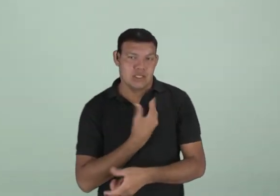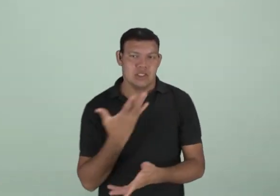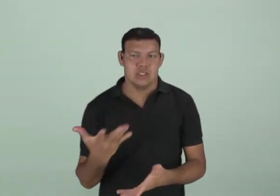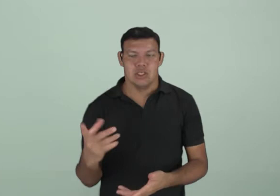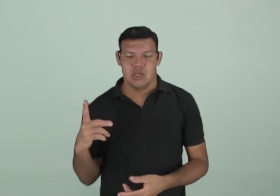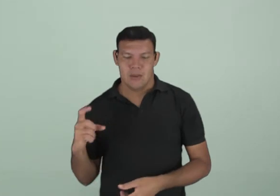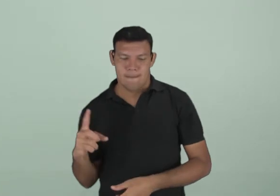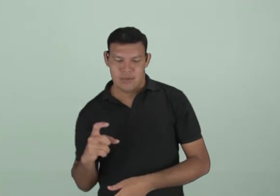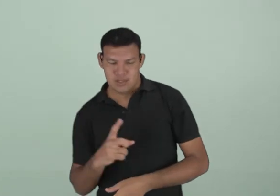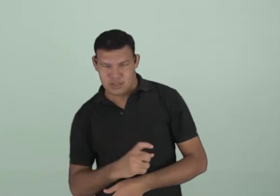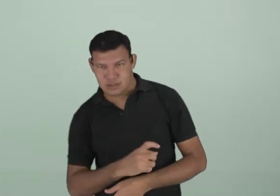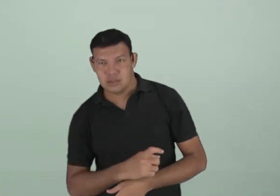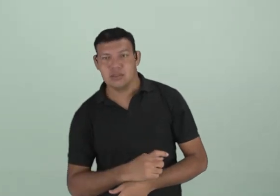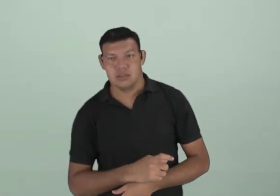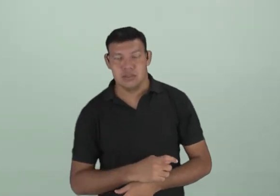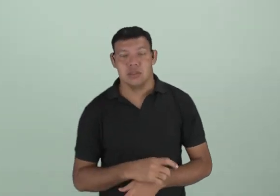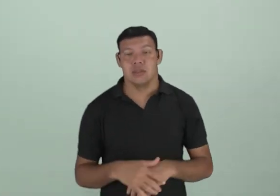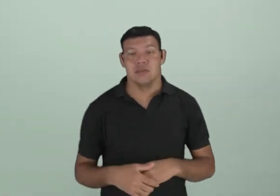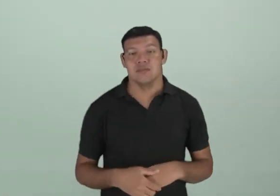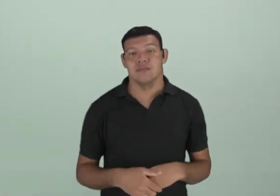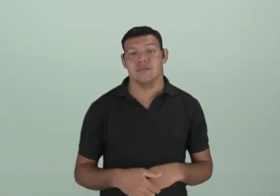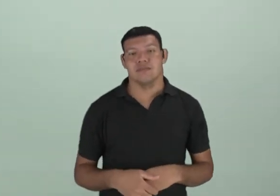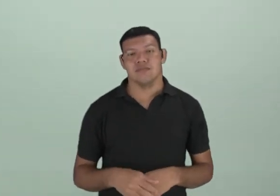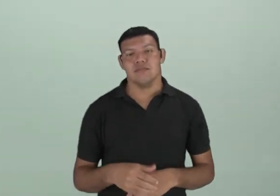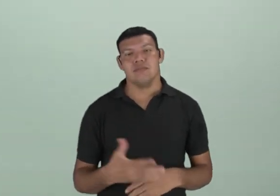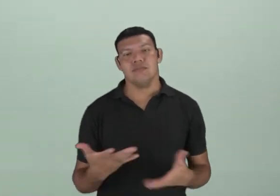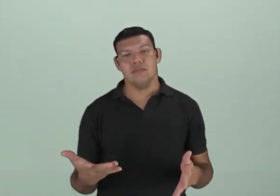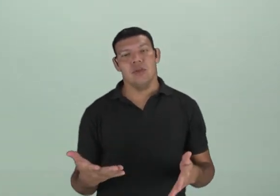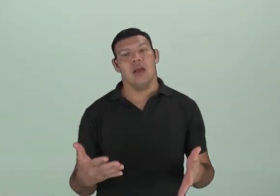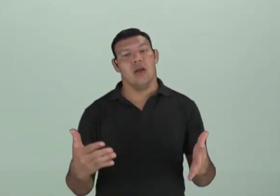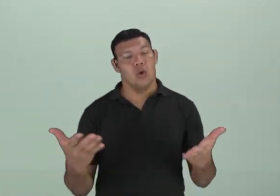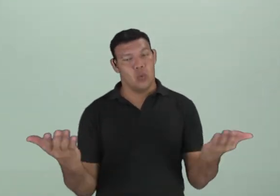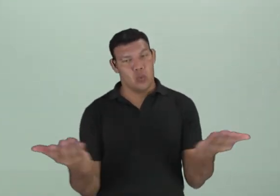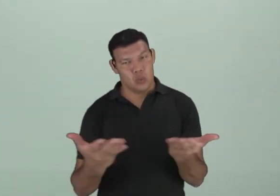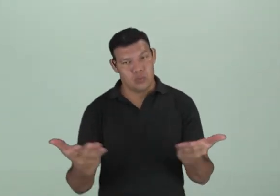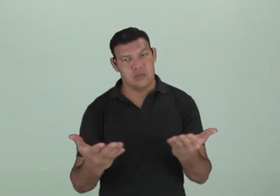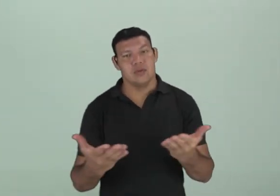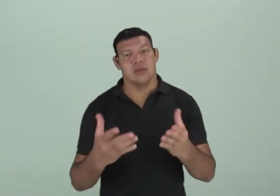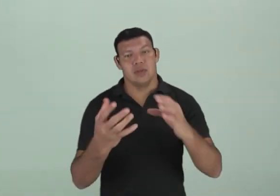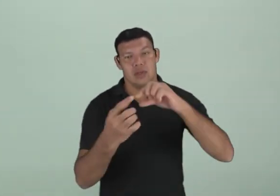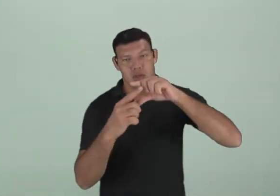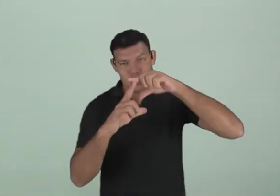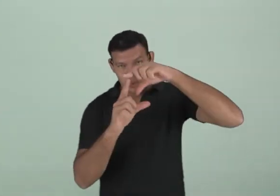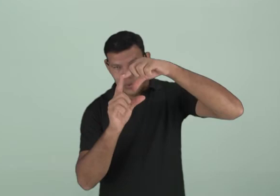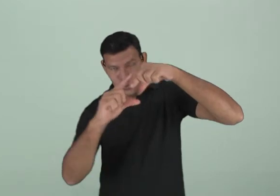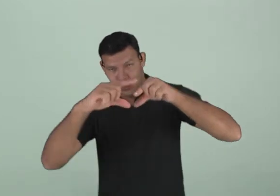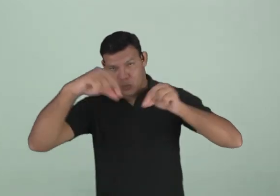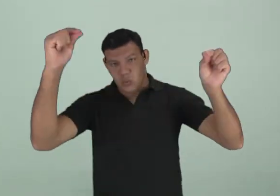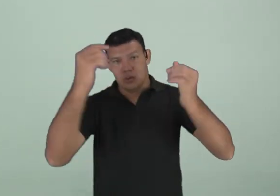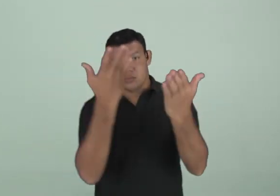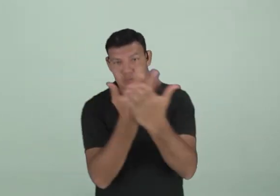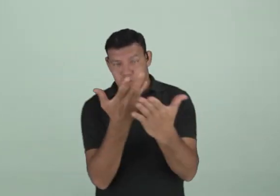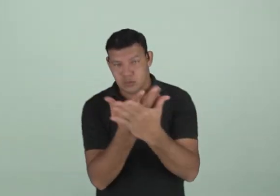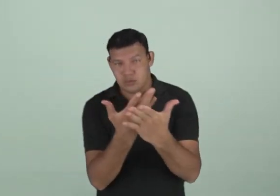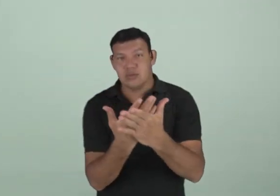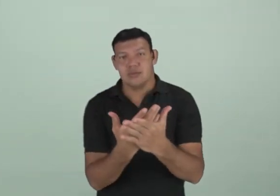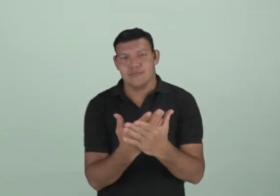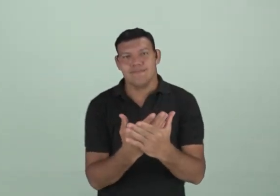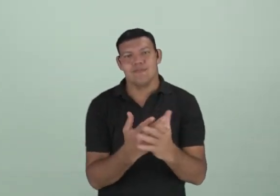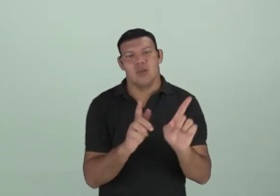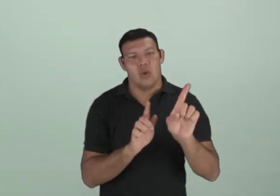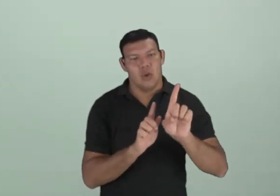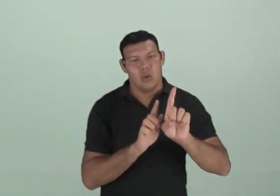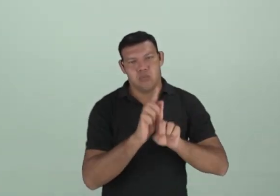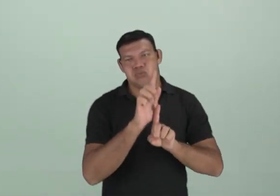de micro-organismo que consegue viver em condições extremas. Então, até hoje, a Lua é um objeto muito importante de estudo, tá?